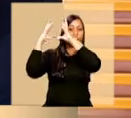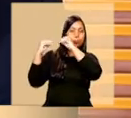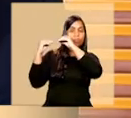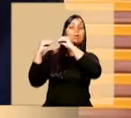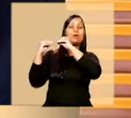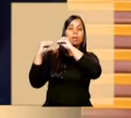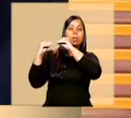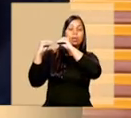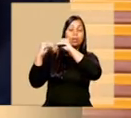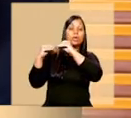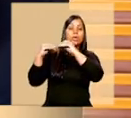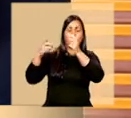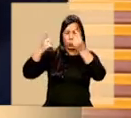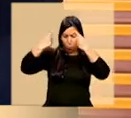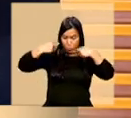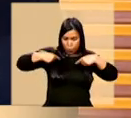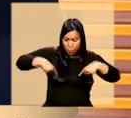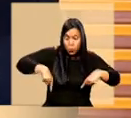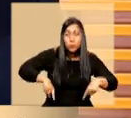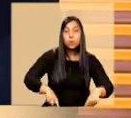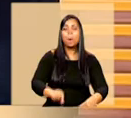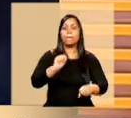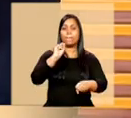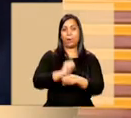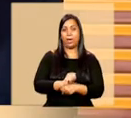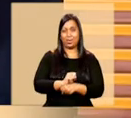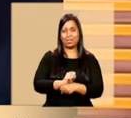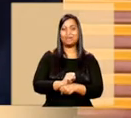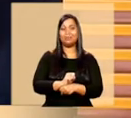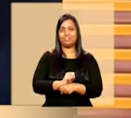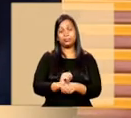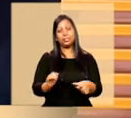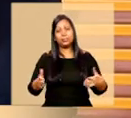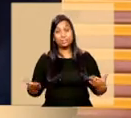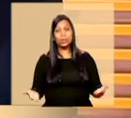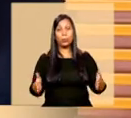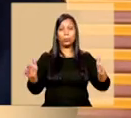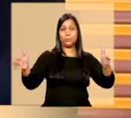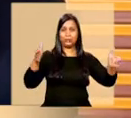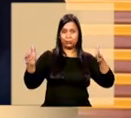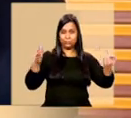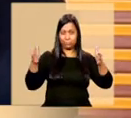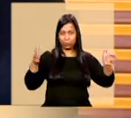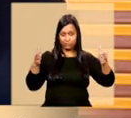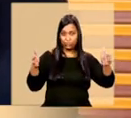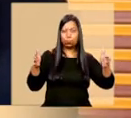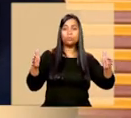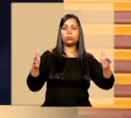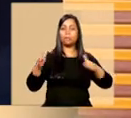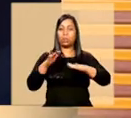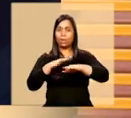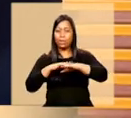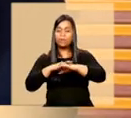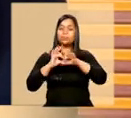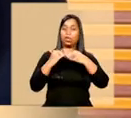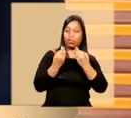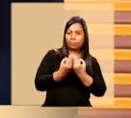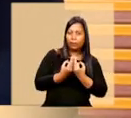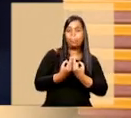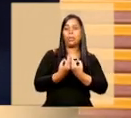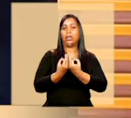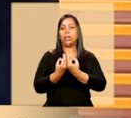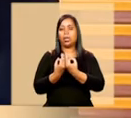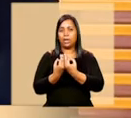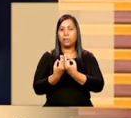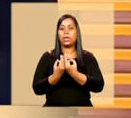morte encefálica, a tendência é que todos os órgãos parem de funcionar. Né? Então, nesse período, até nós conversarmos com a família e